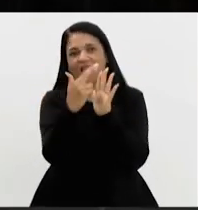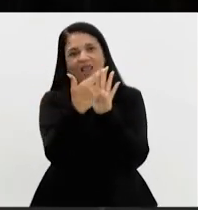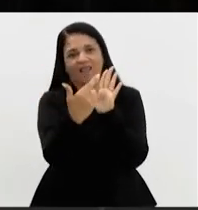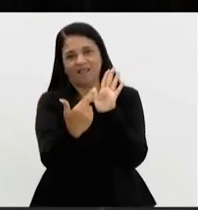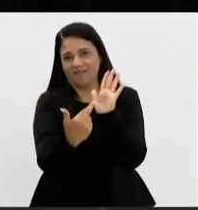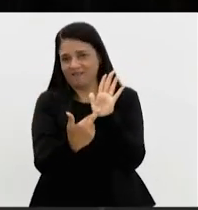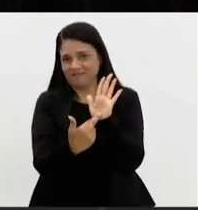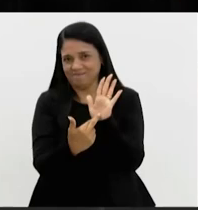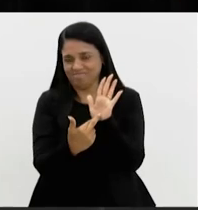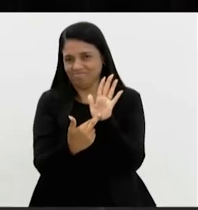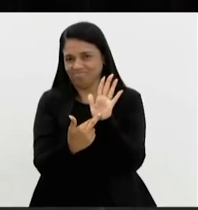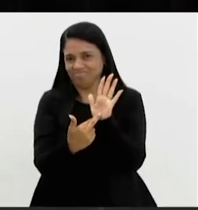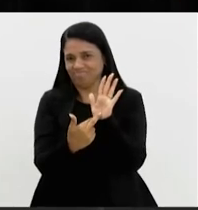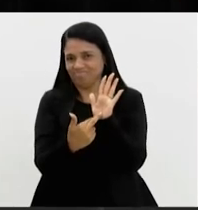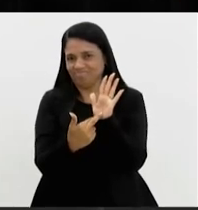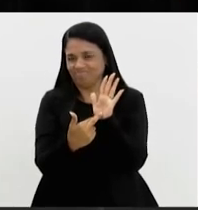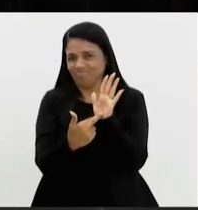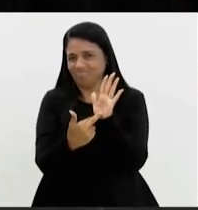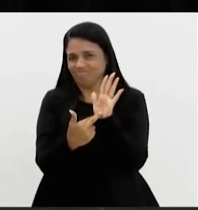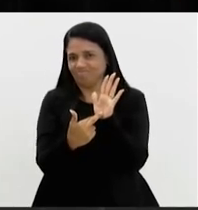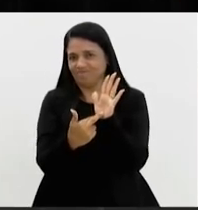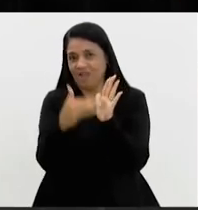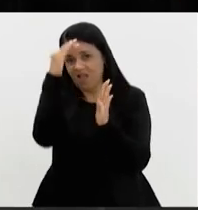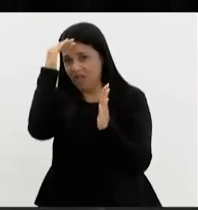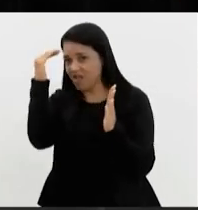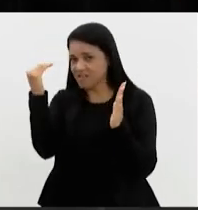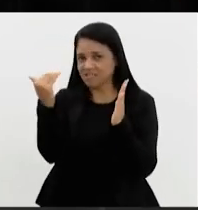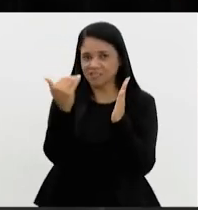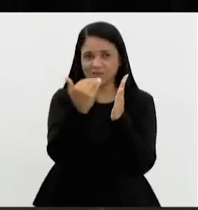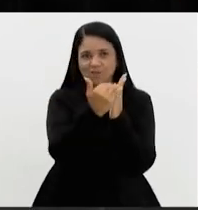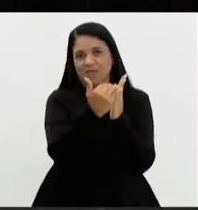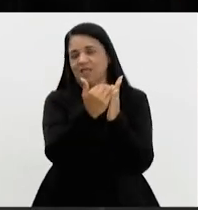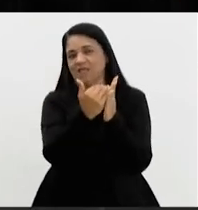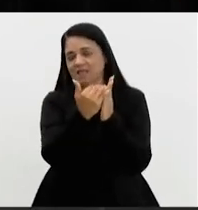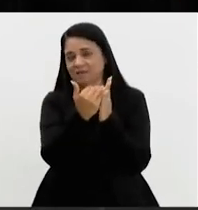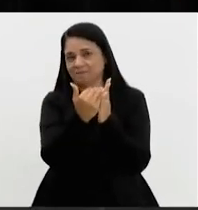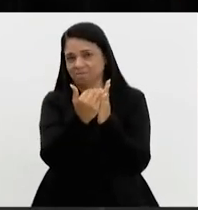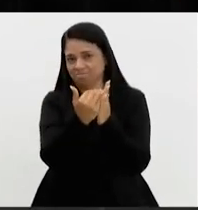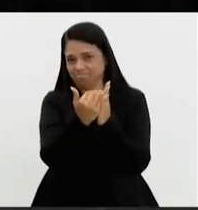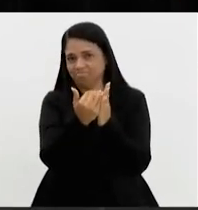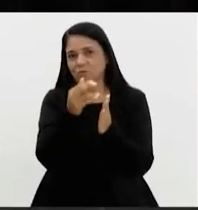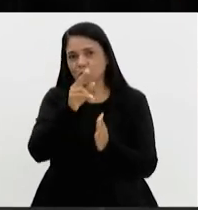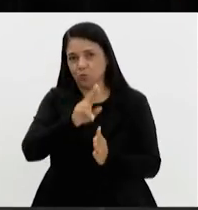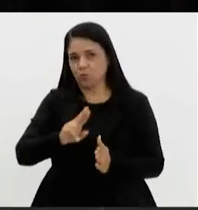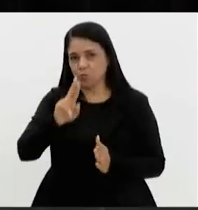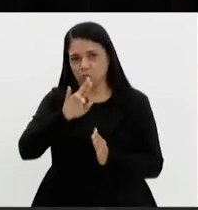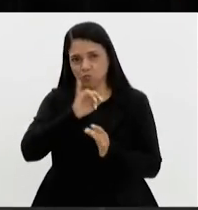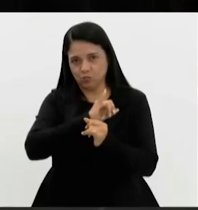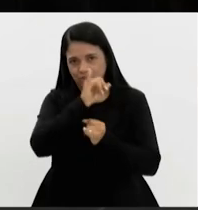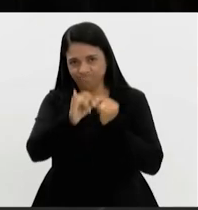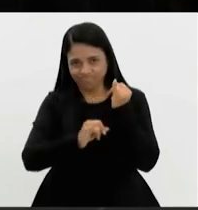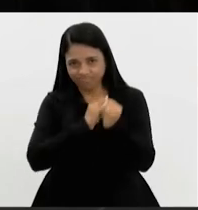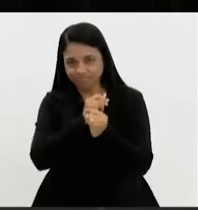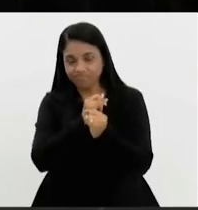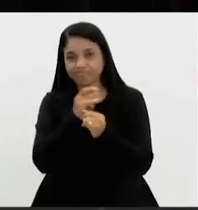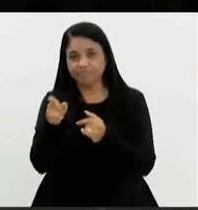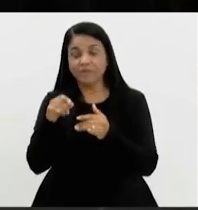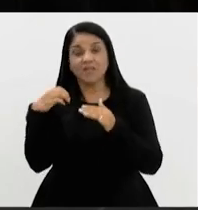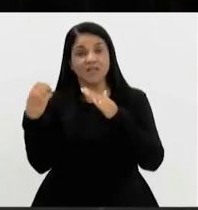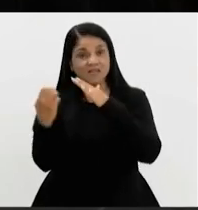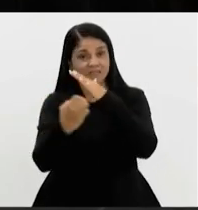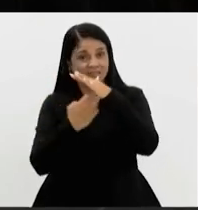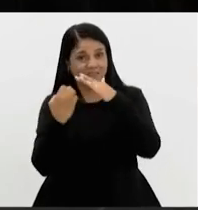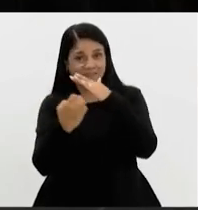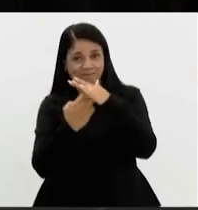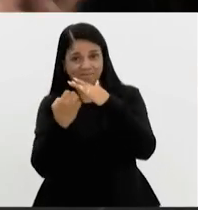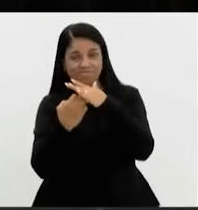que eh nos ensine a andar com isso né Óbvio as empresas vão vir e como